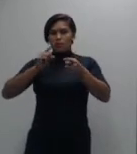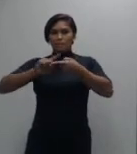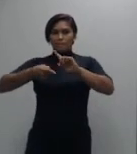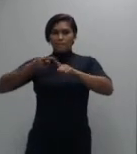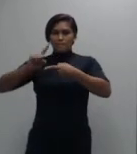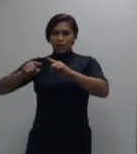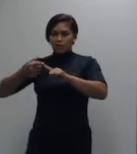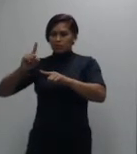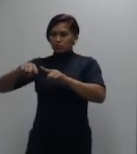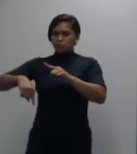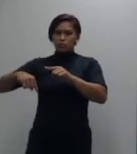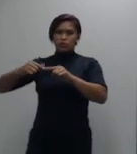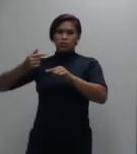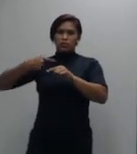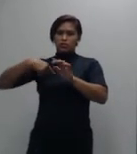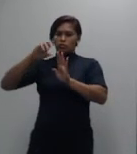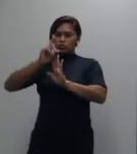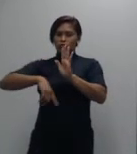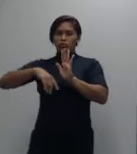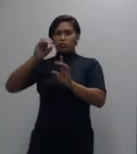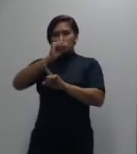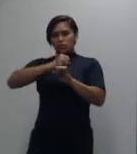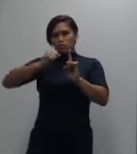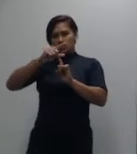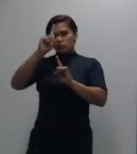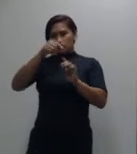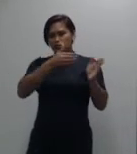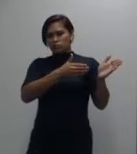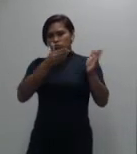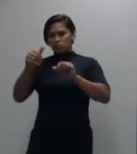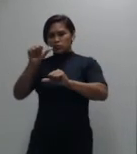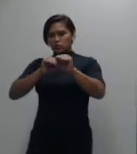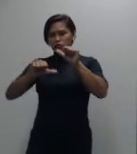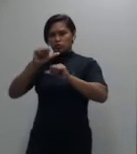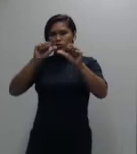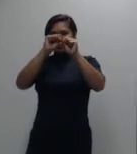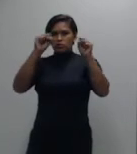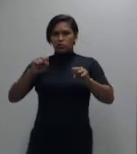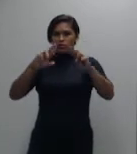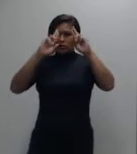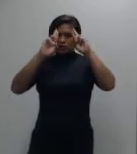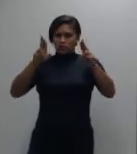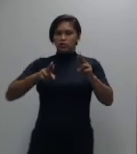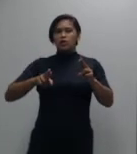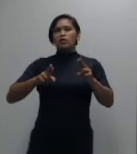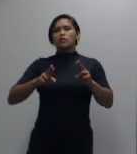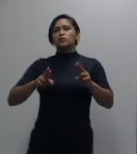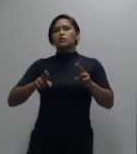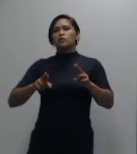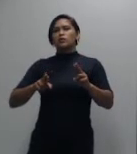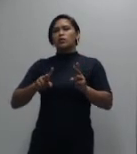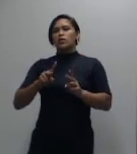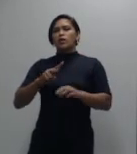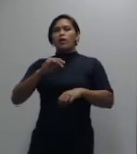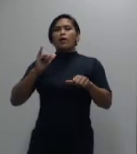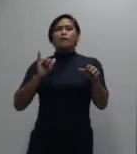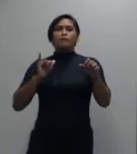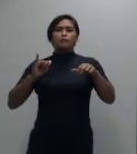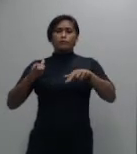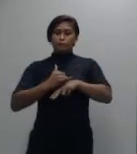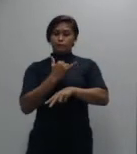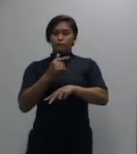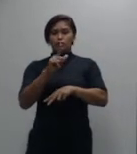patrimonialização do Direito Civil de responsabilidade o olho para vítima da violação